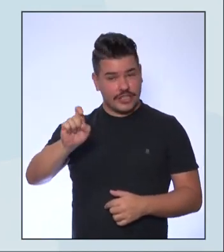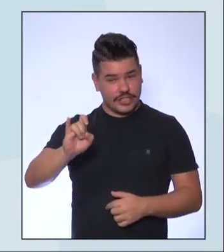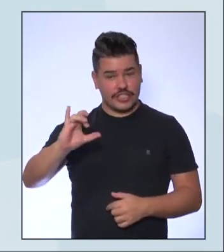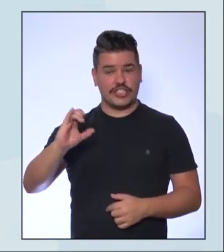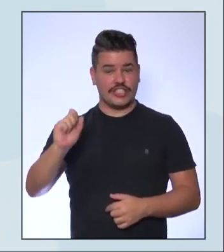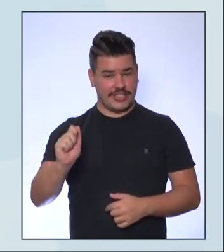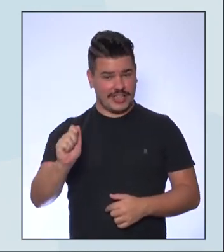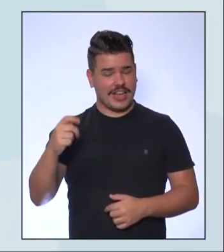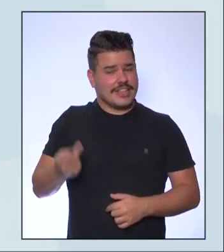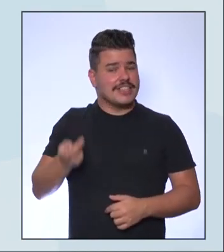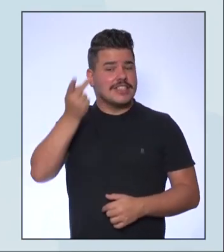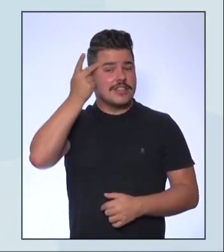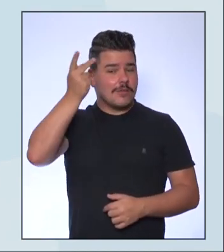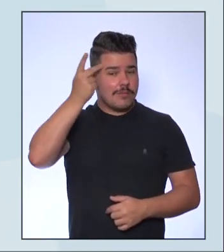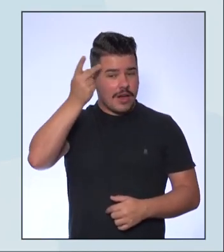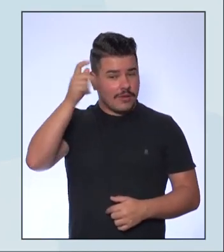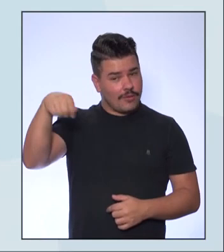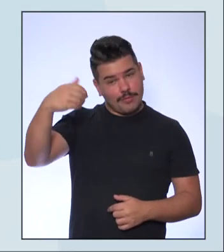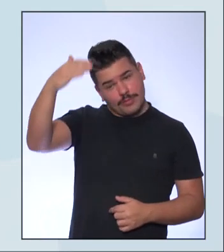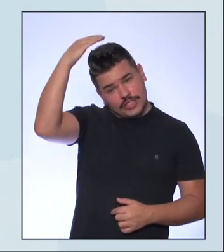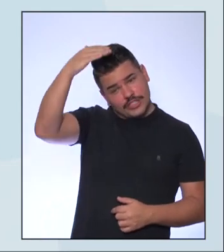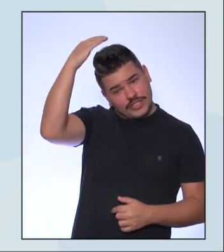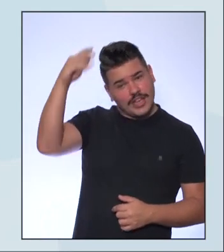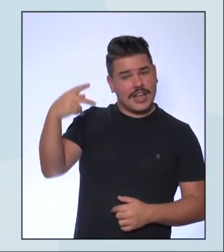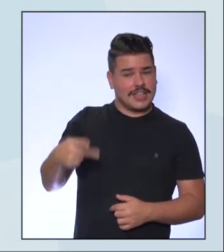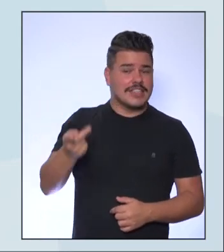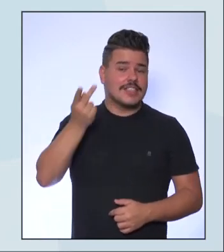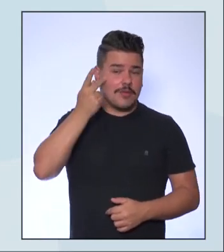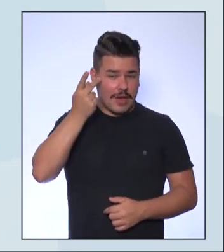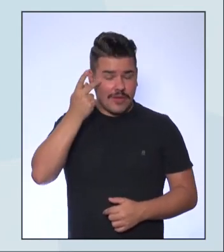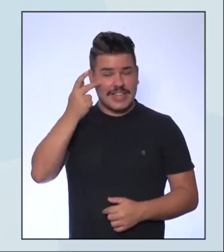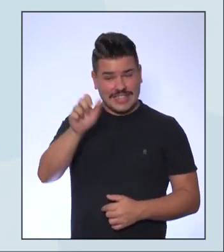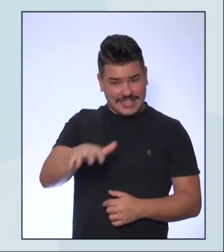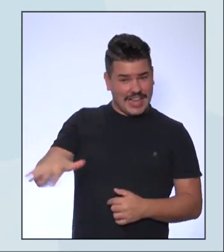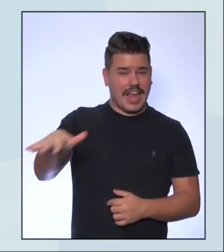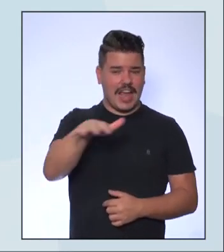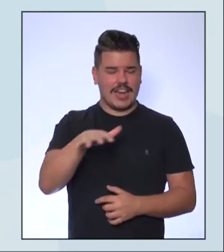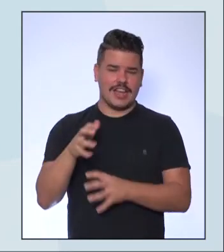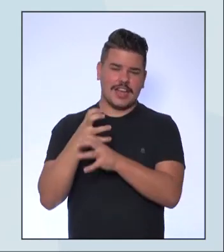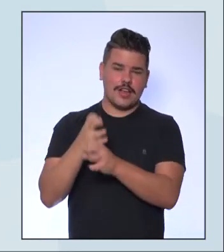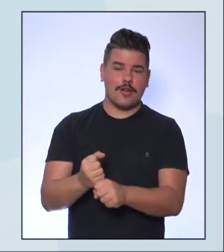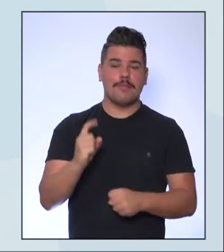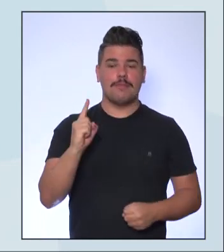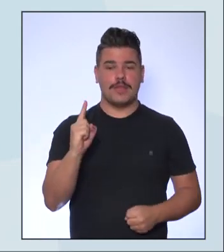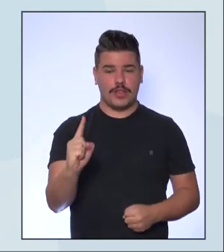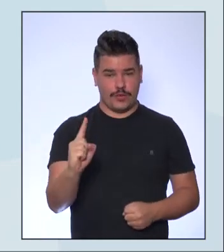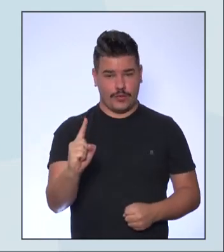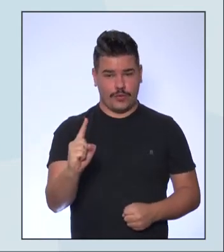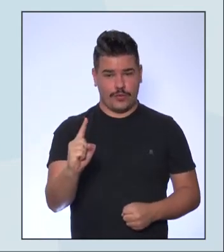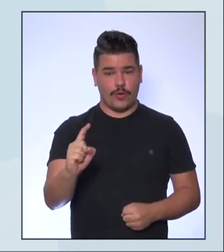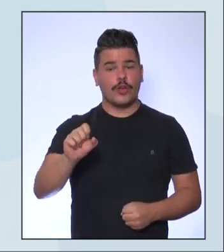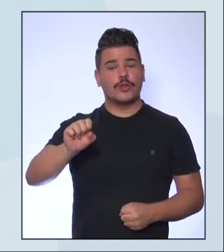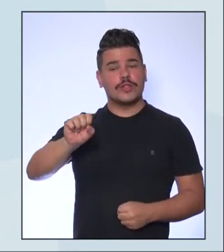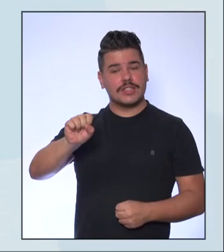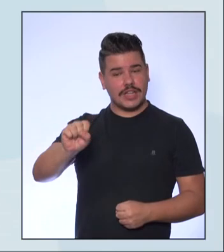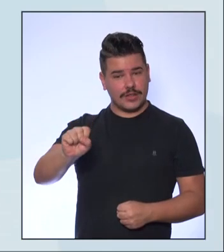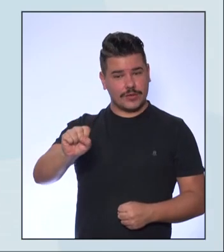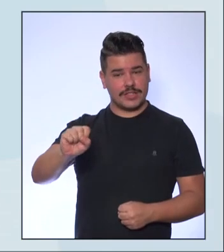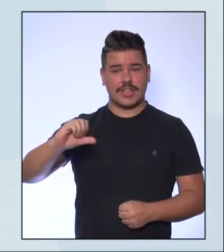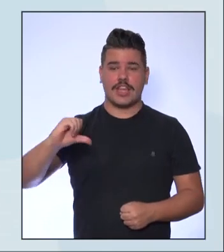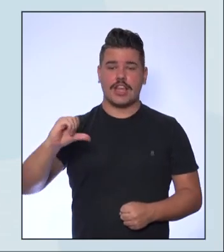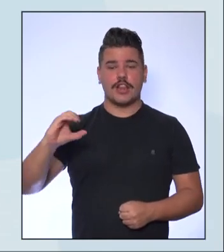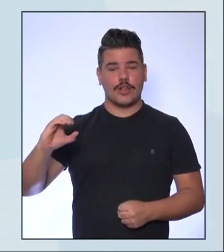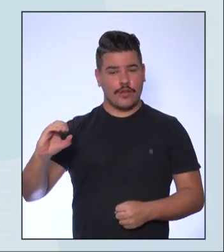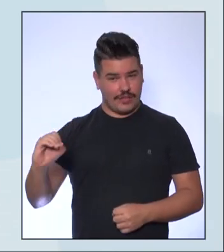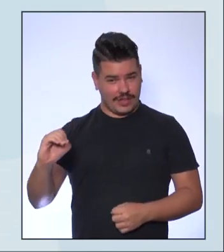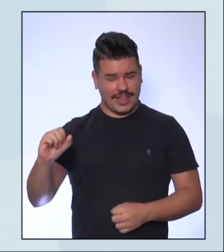muito tradicional aqui em São Paulo. É um mapa de 1890. Vocês podem verificar que são